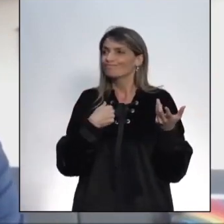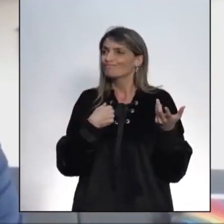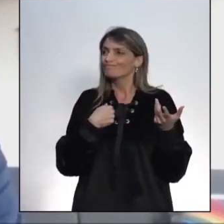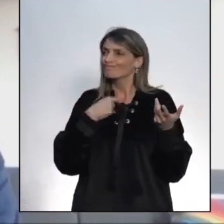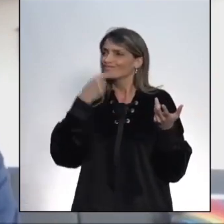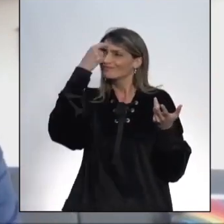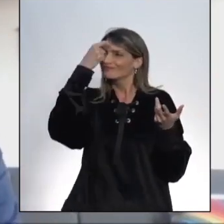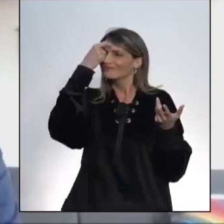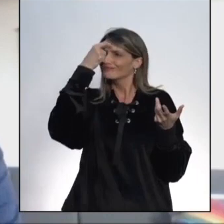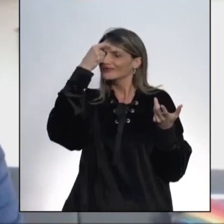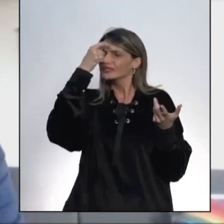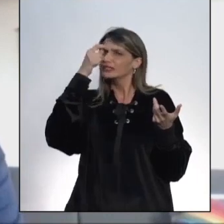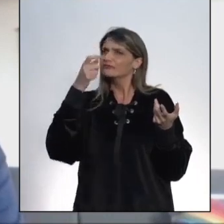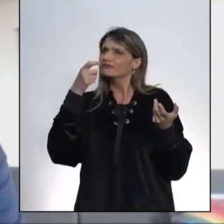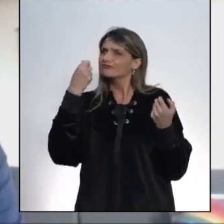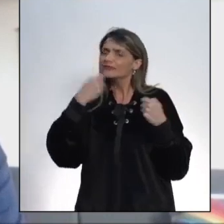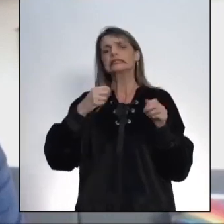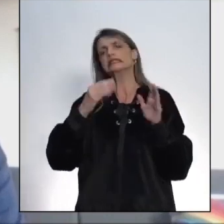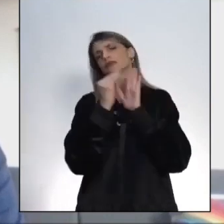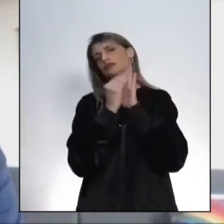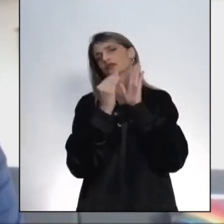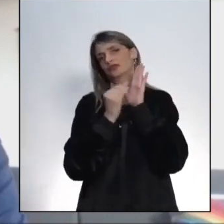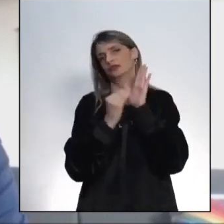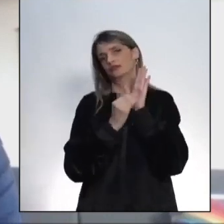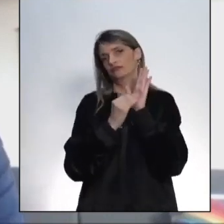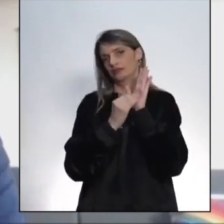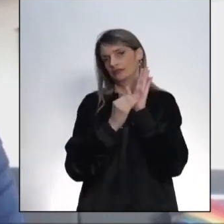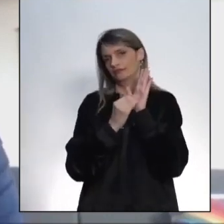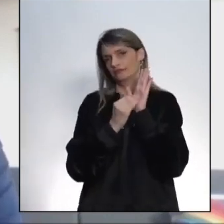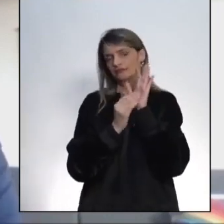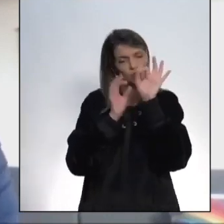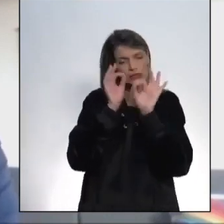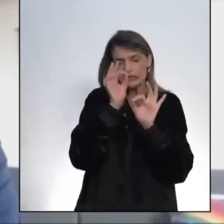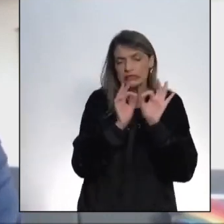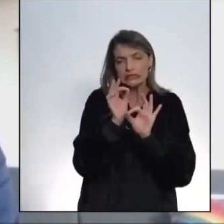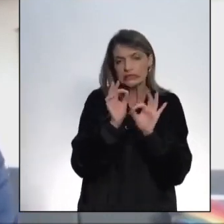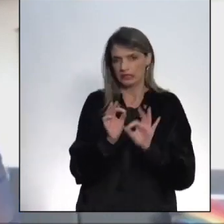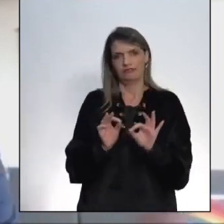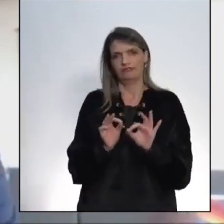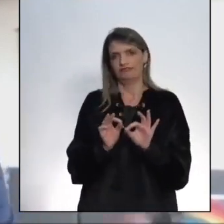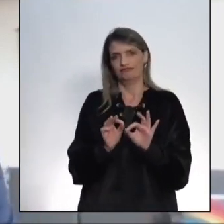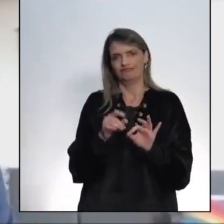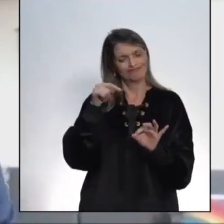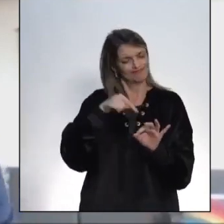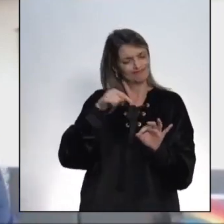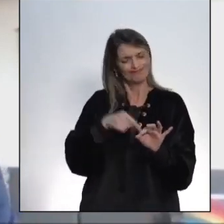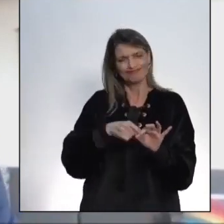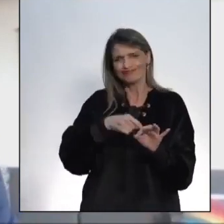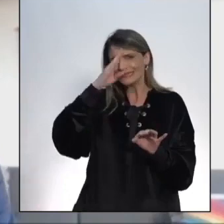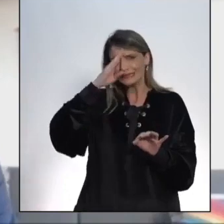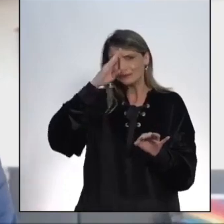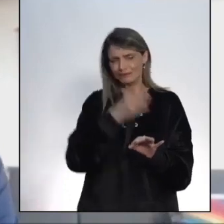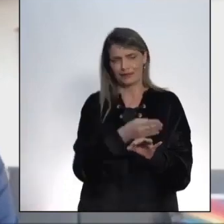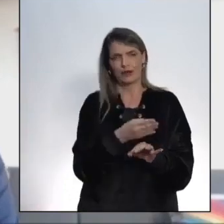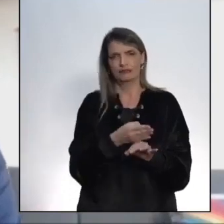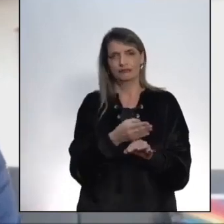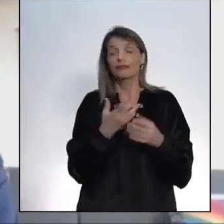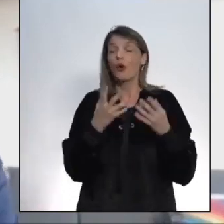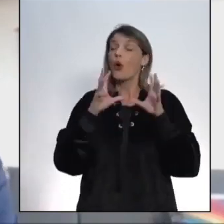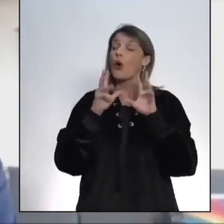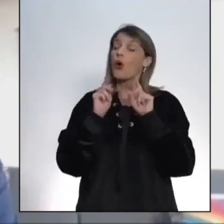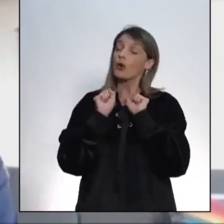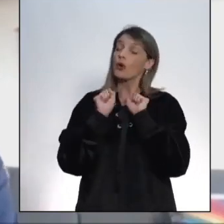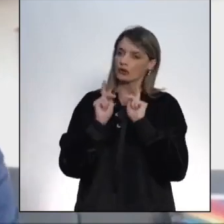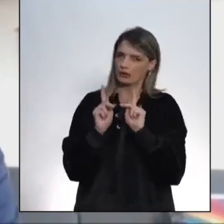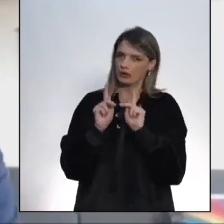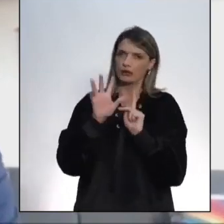da agenda, a melhor forma que eu encontro nesses momentos é de organizar, bom, o que dá para fazer então? É